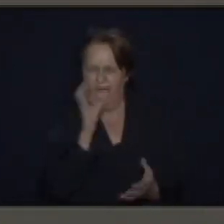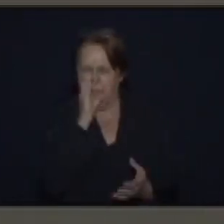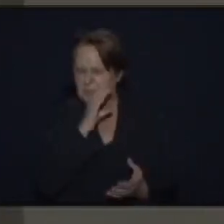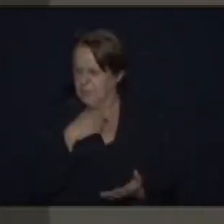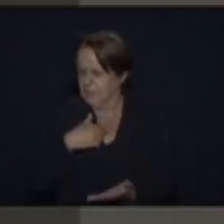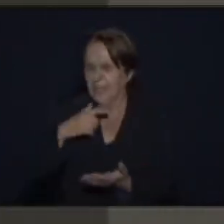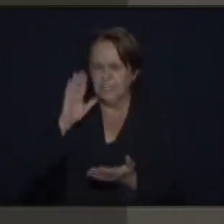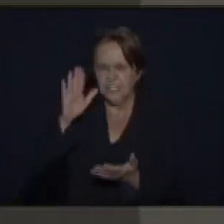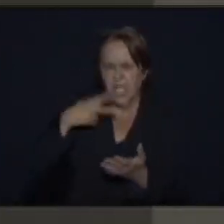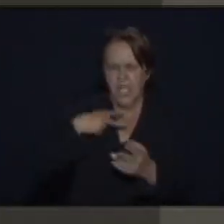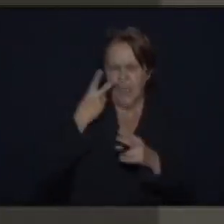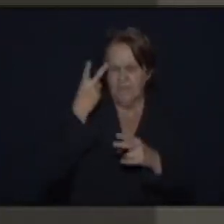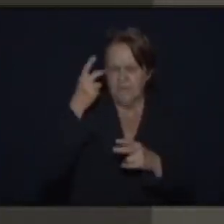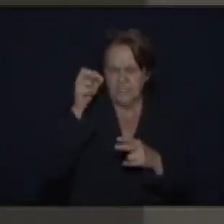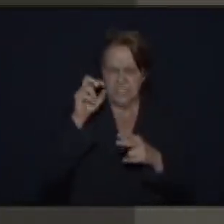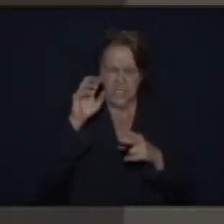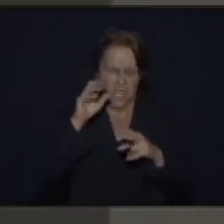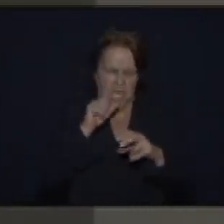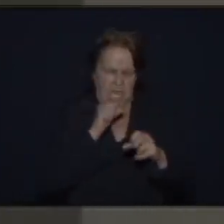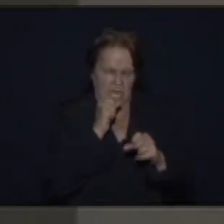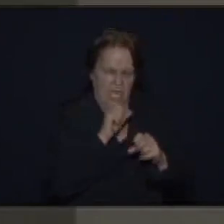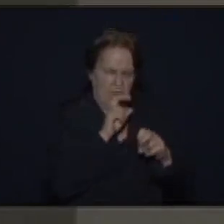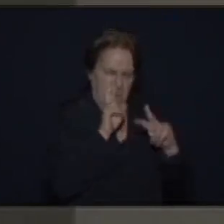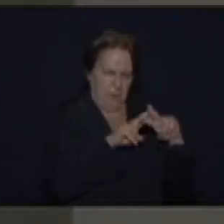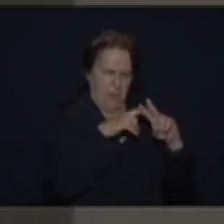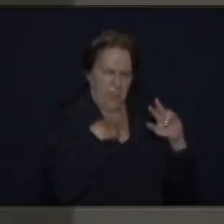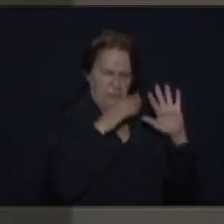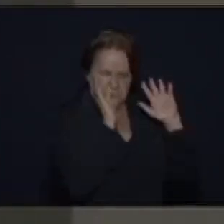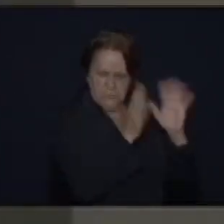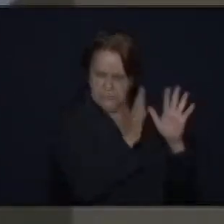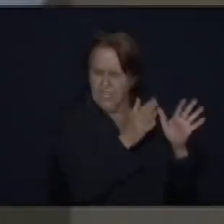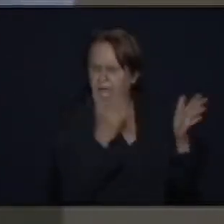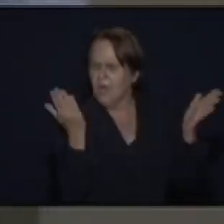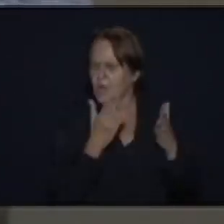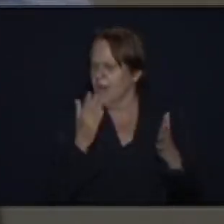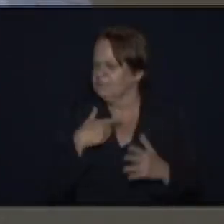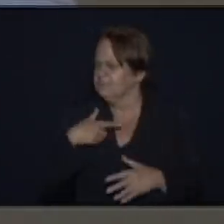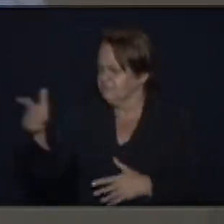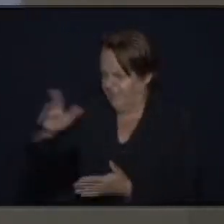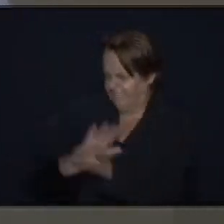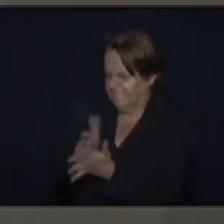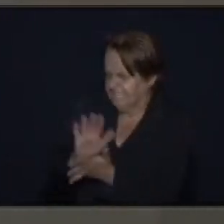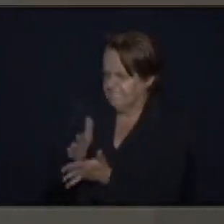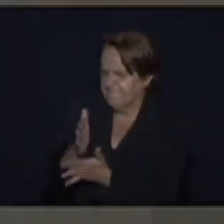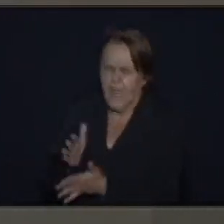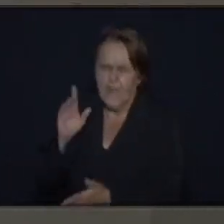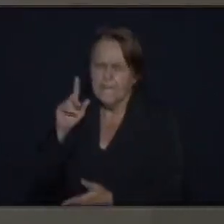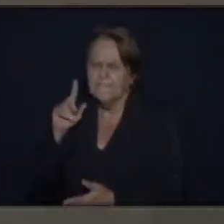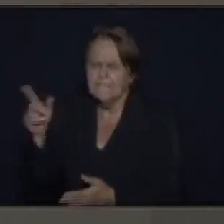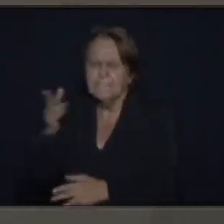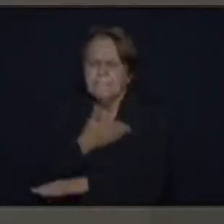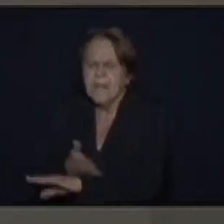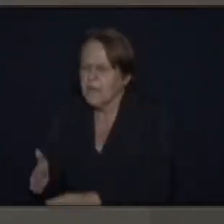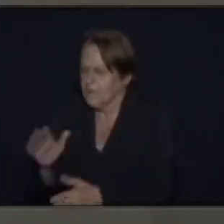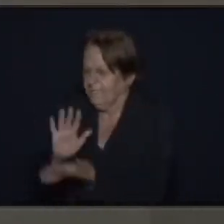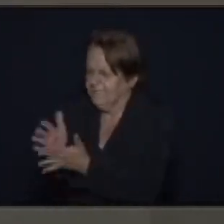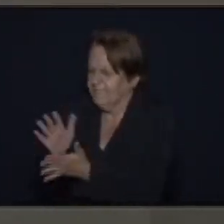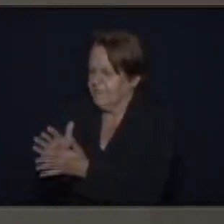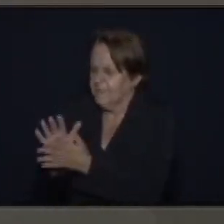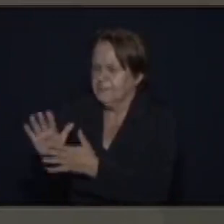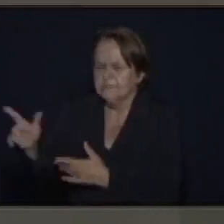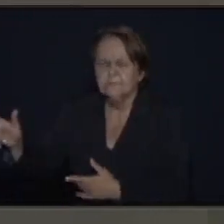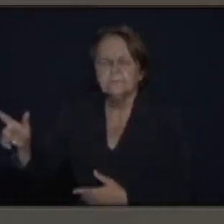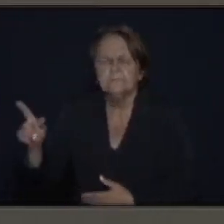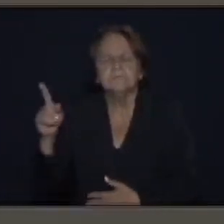chegou nossa hora de ter o nosso direito e vamos fazer esses Branco sentido na pele o que eu senti não que que ele faz ele veste a